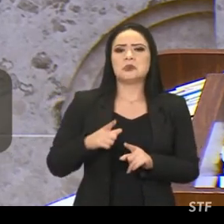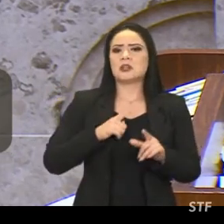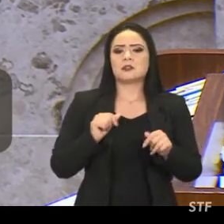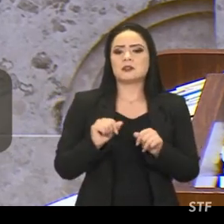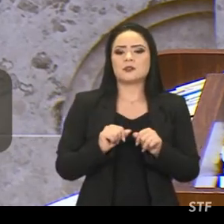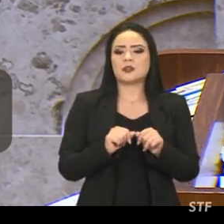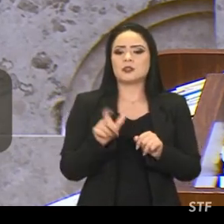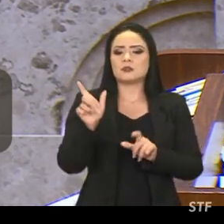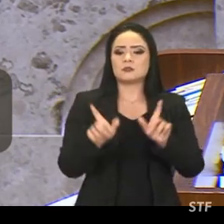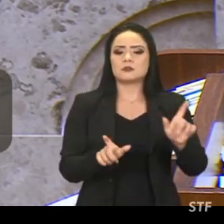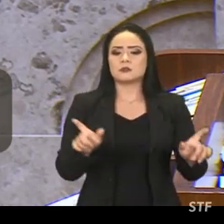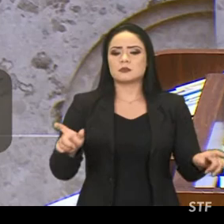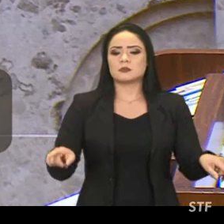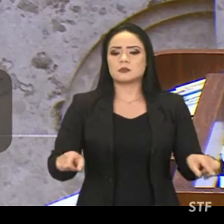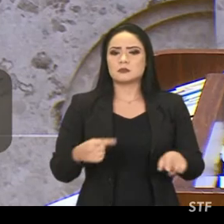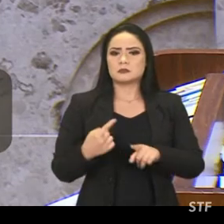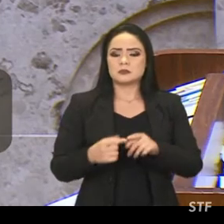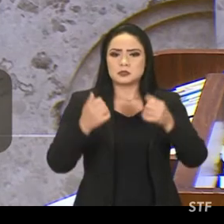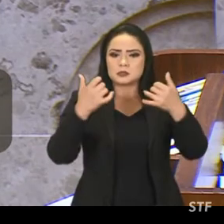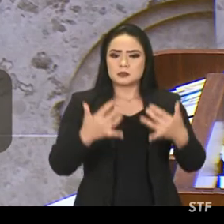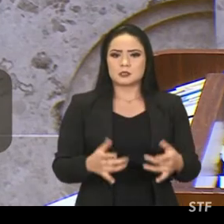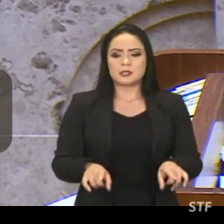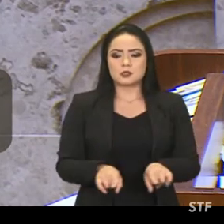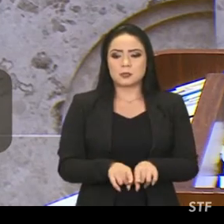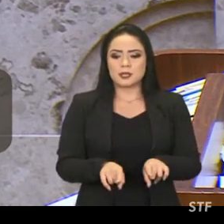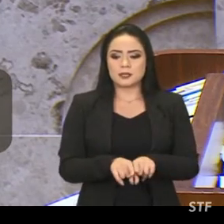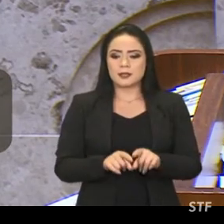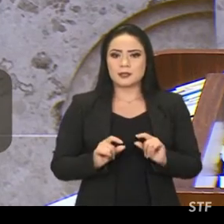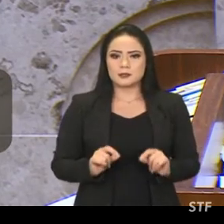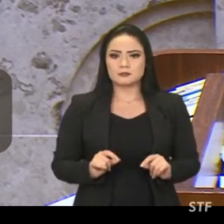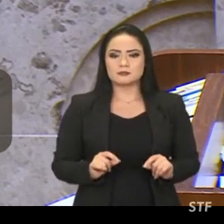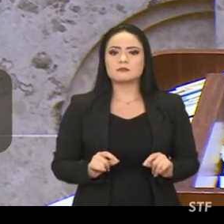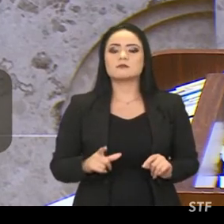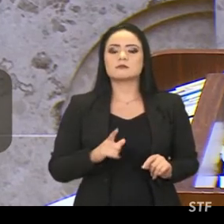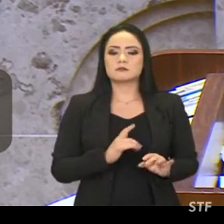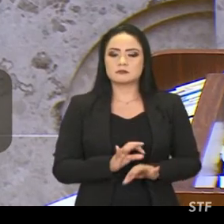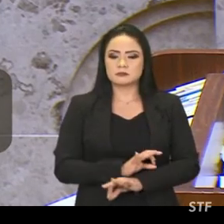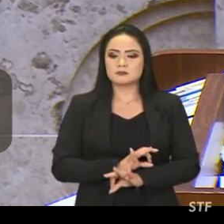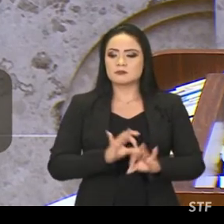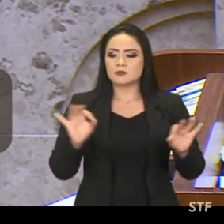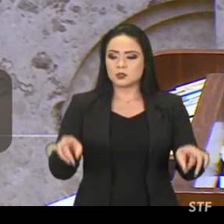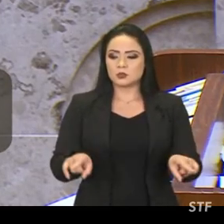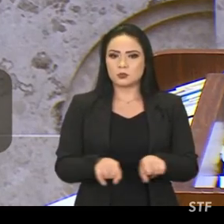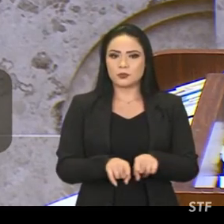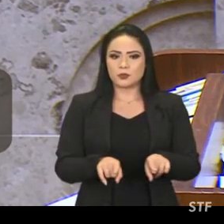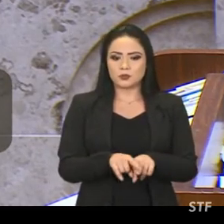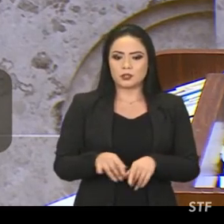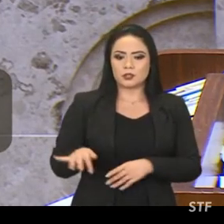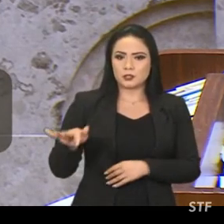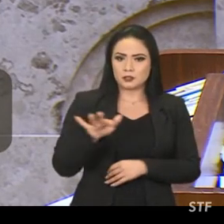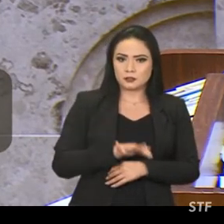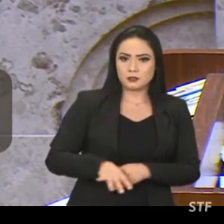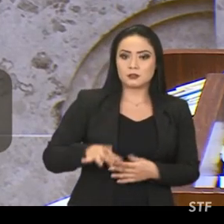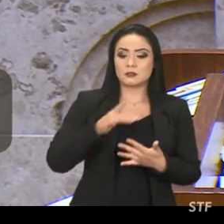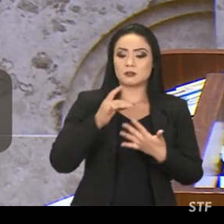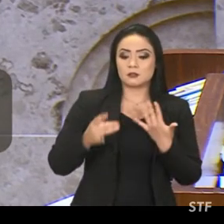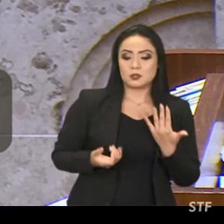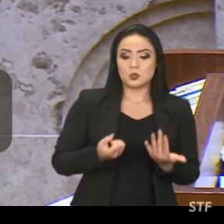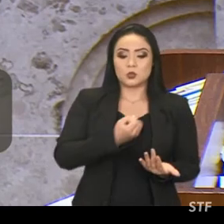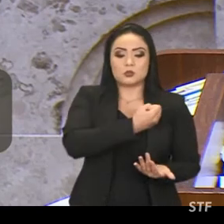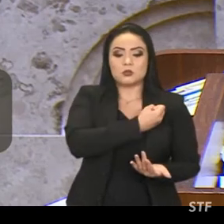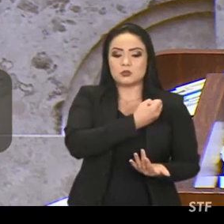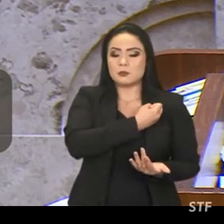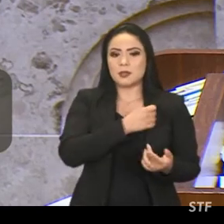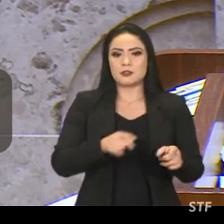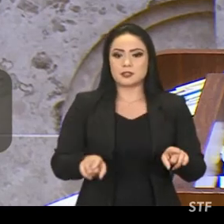isso? Por um motivo parece bastante elementar. O número de